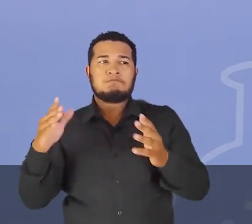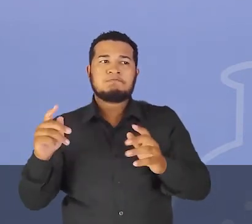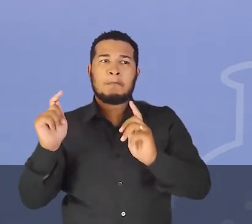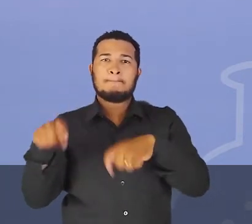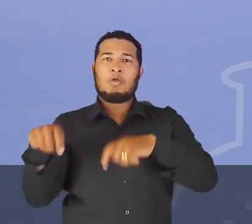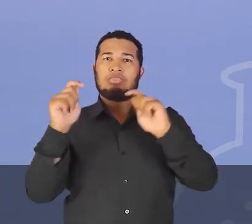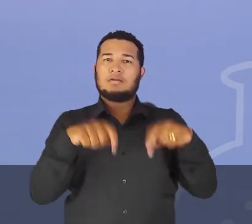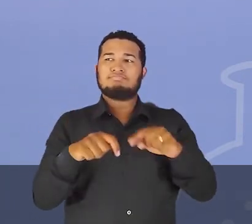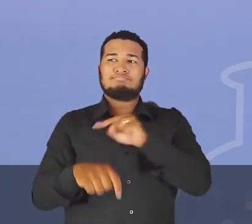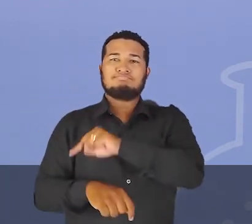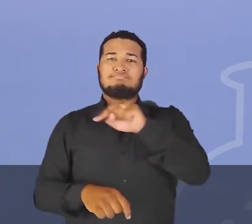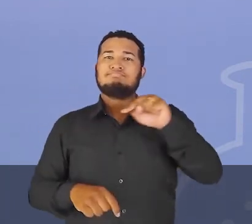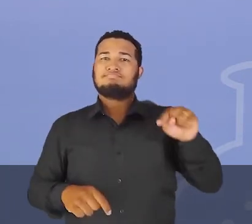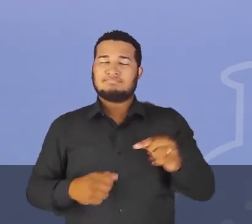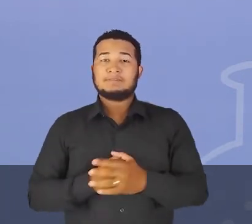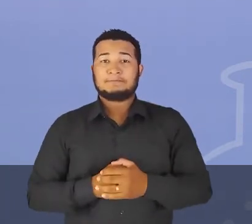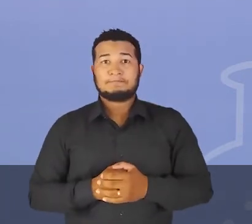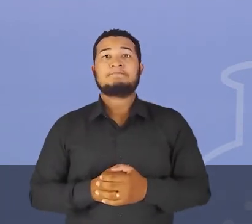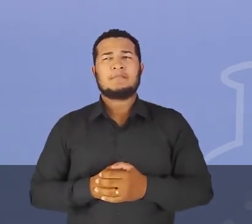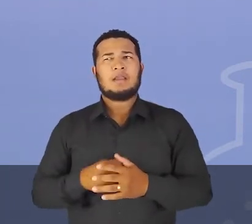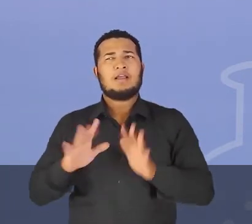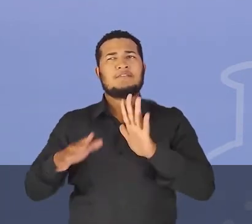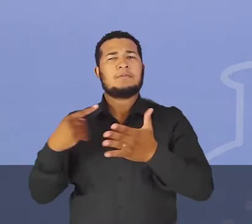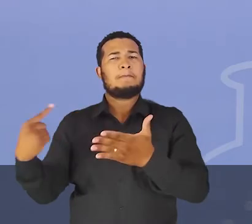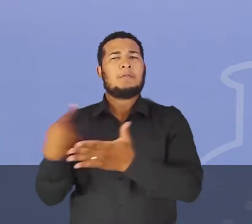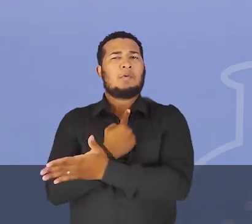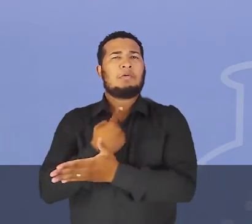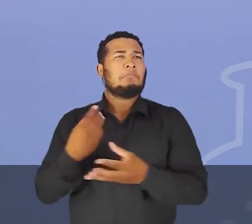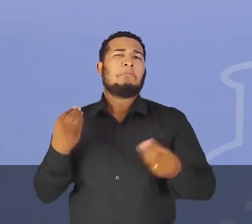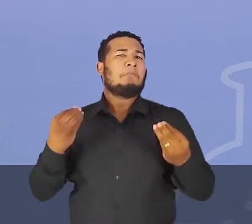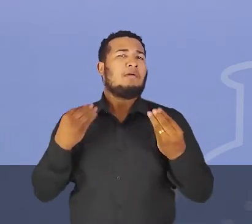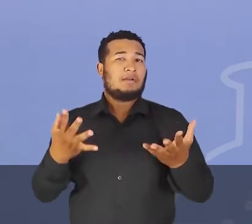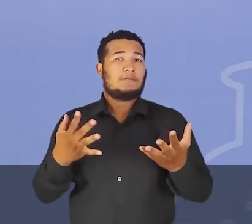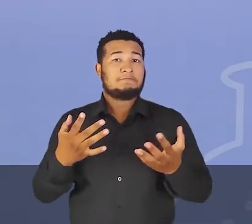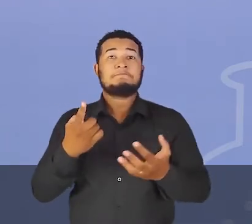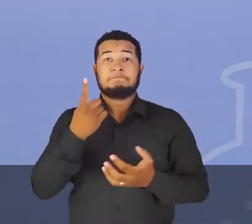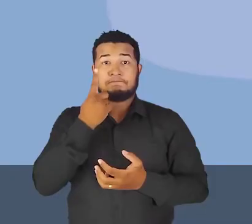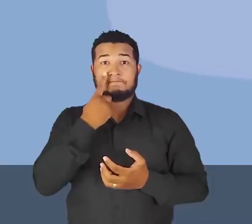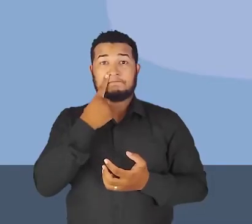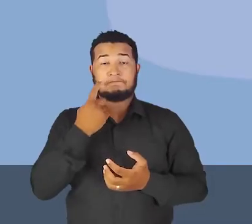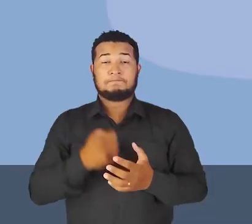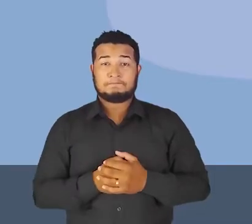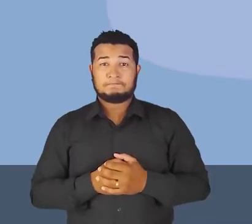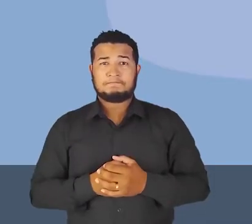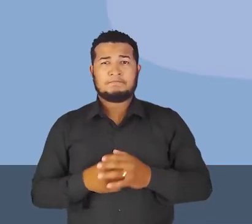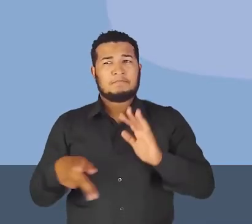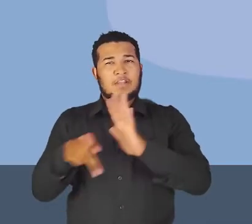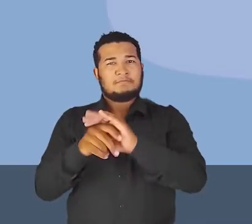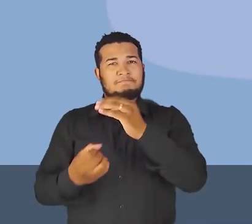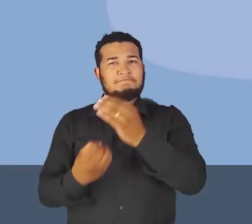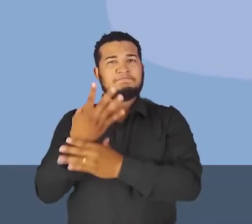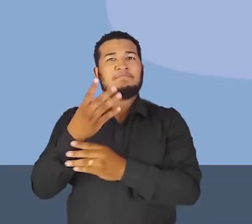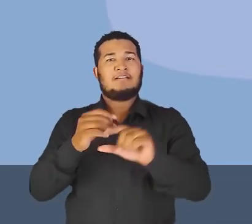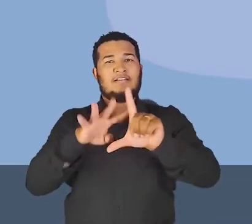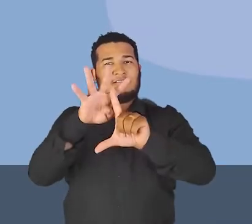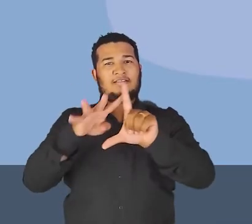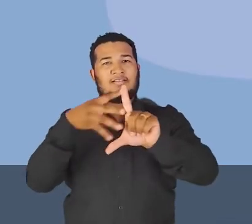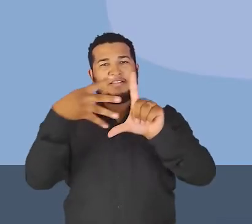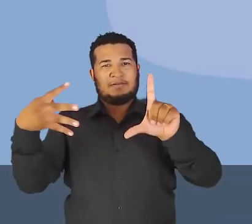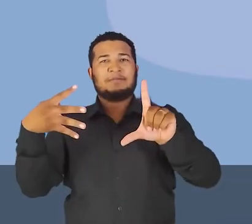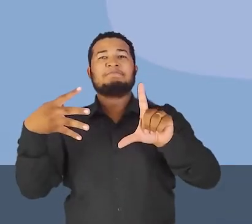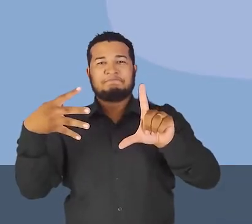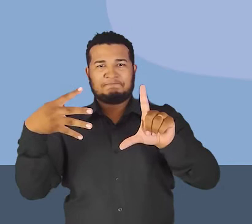de cada um desses metais. Aí você vai me perguntar, para que isso? Dá uma olhada no slide. Para criar essa tabela